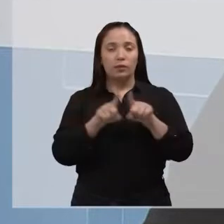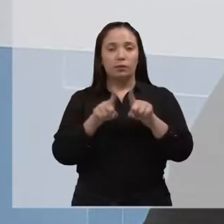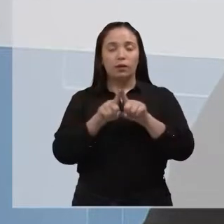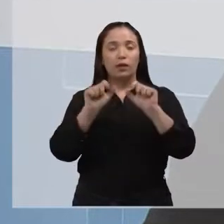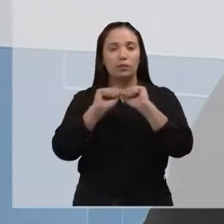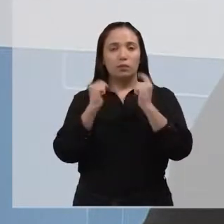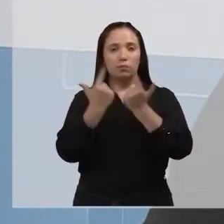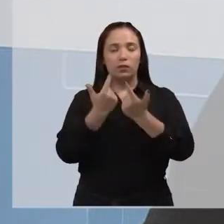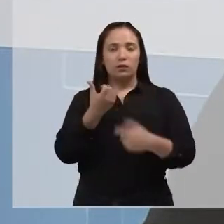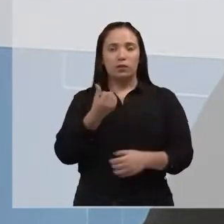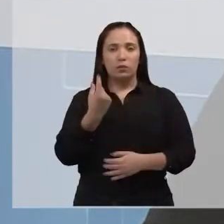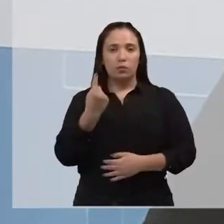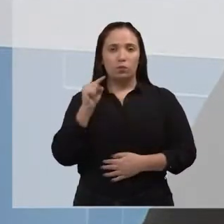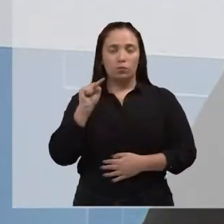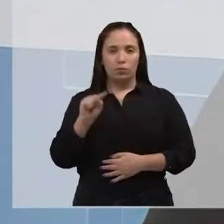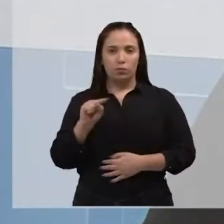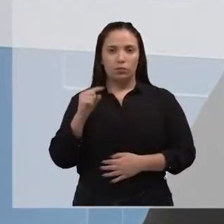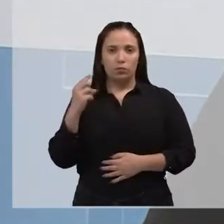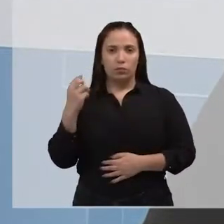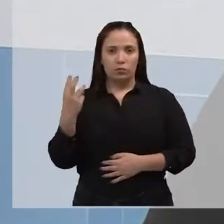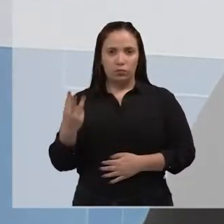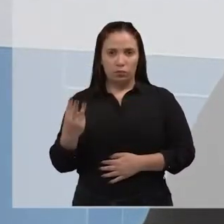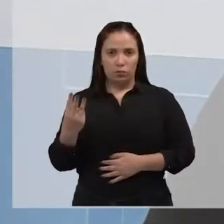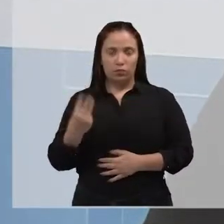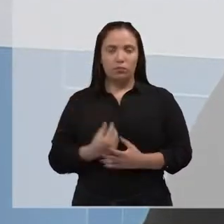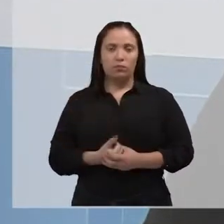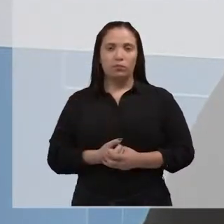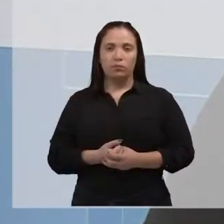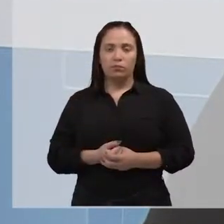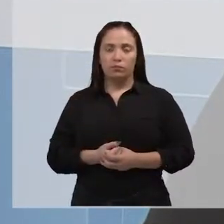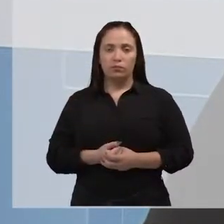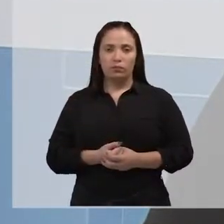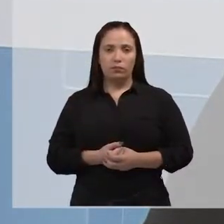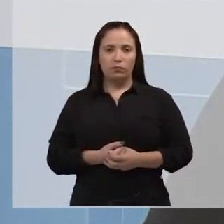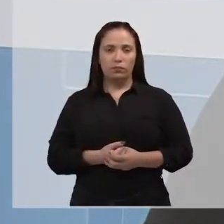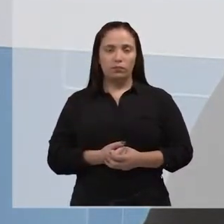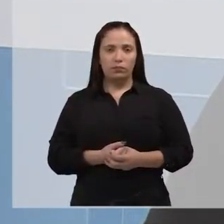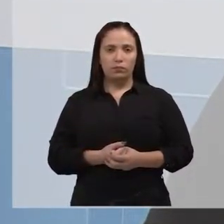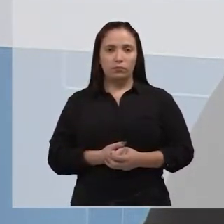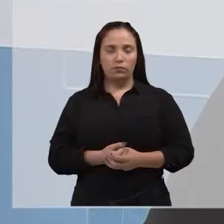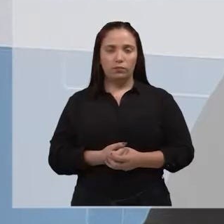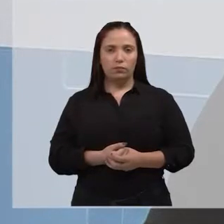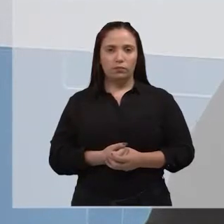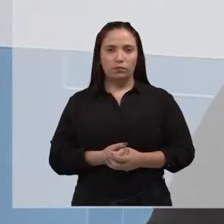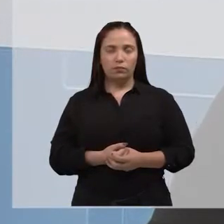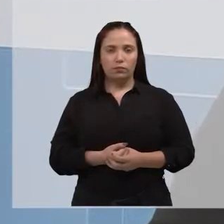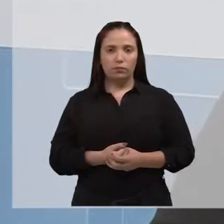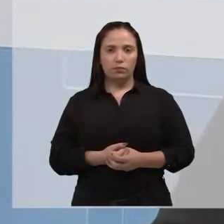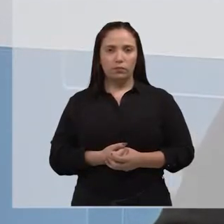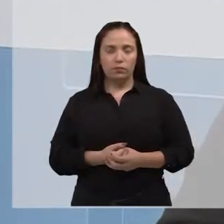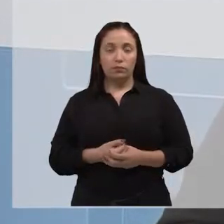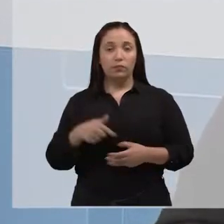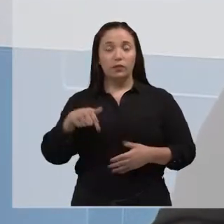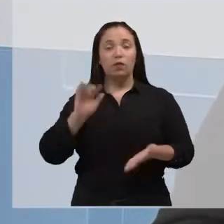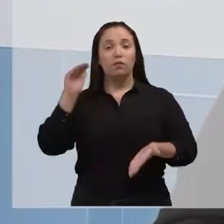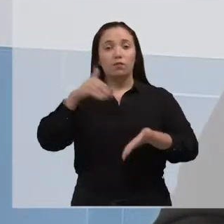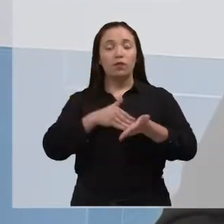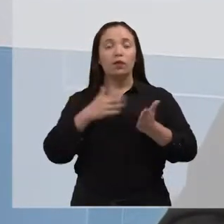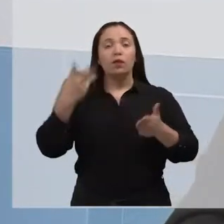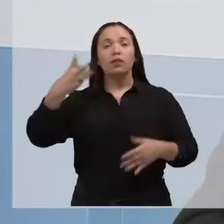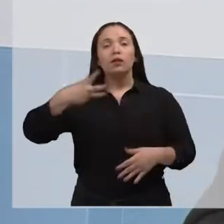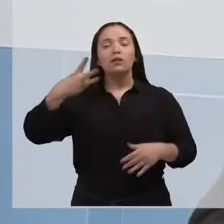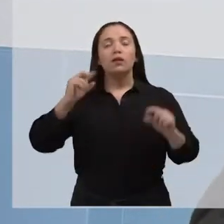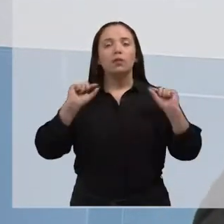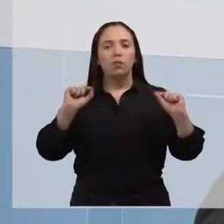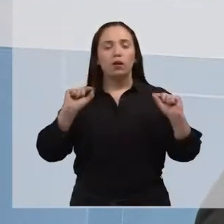TV Assembleia, canal 61.3. Eu deixei o bloco final para a gente falar